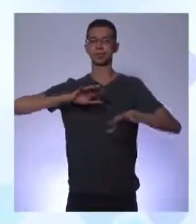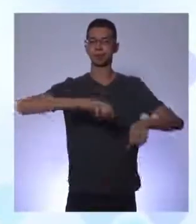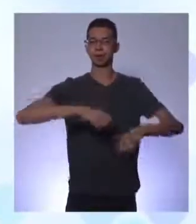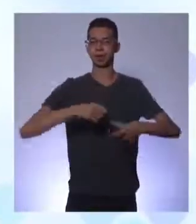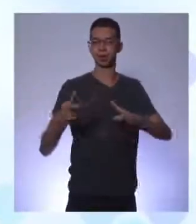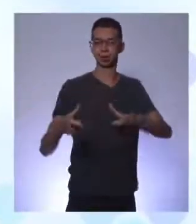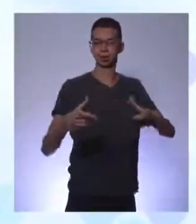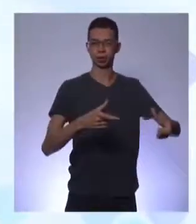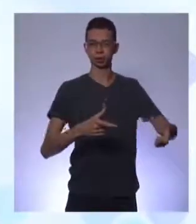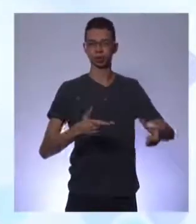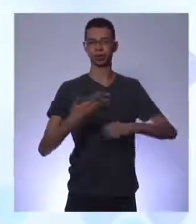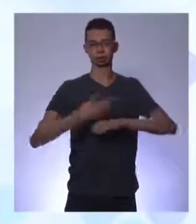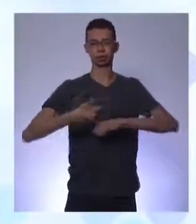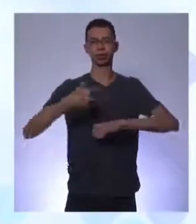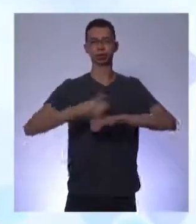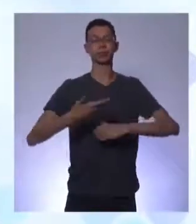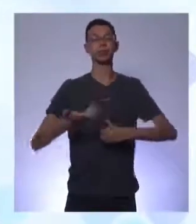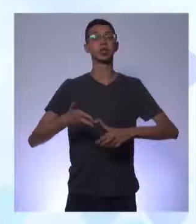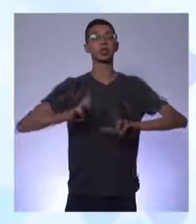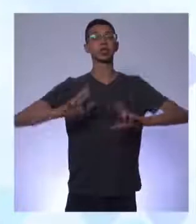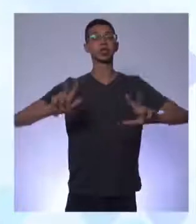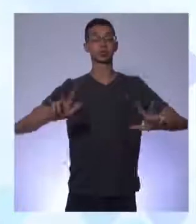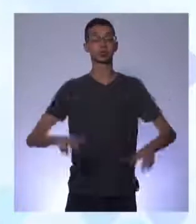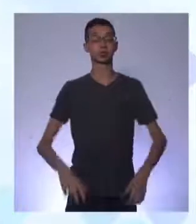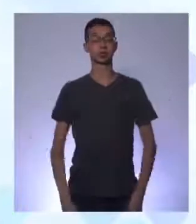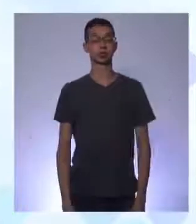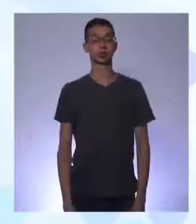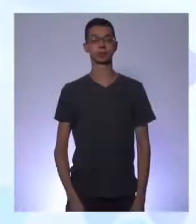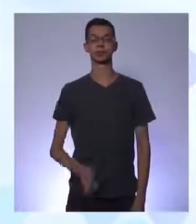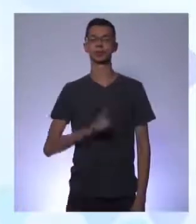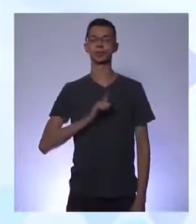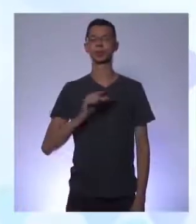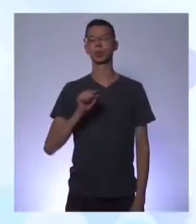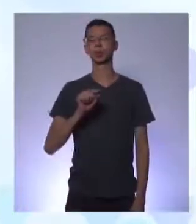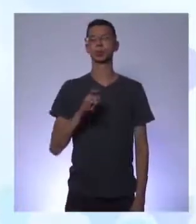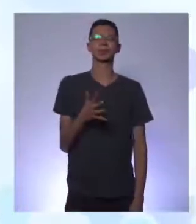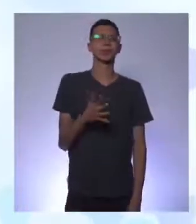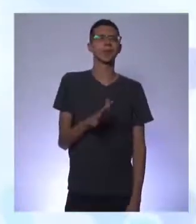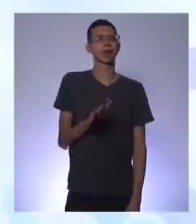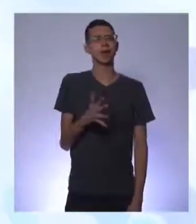né? Seguiu-se mais ou menos aí as vias